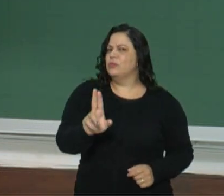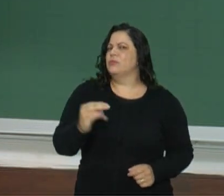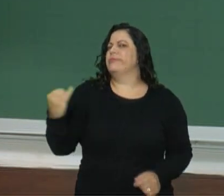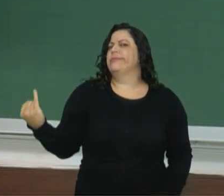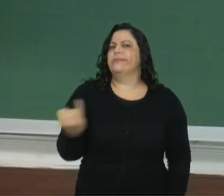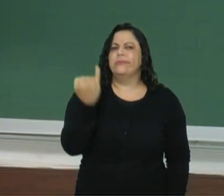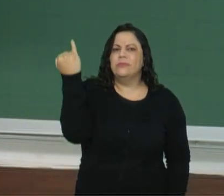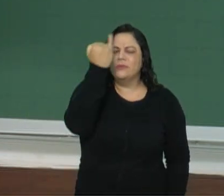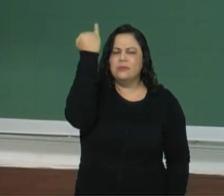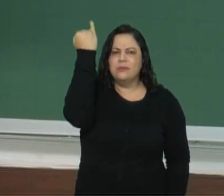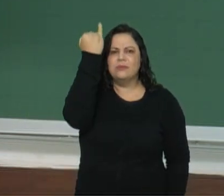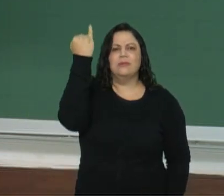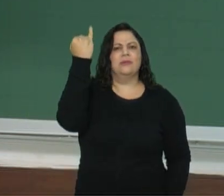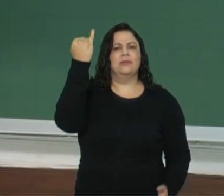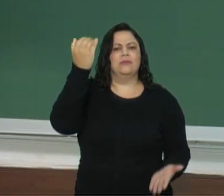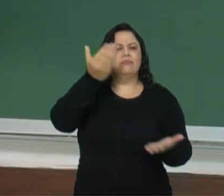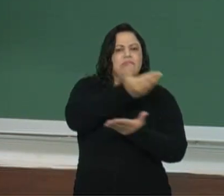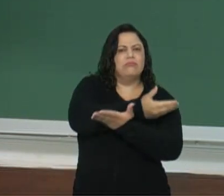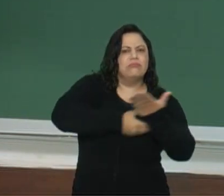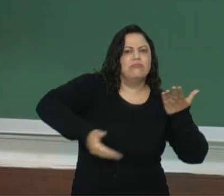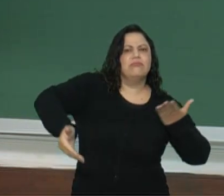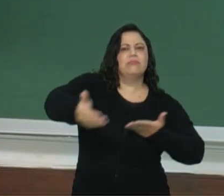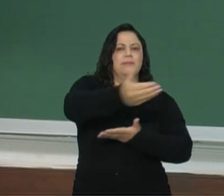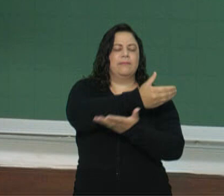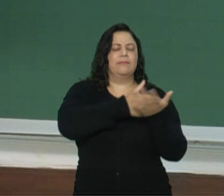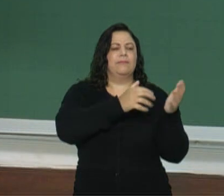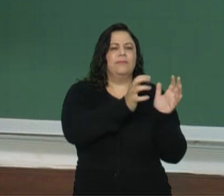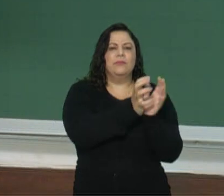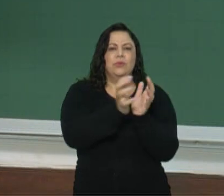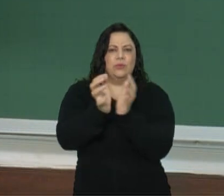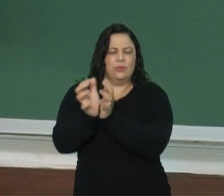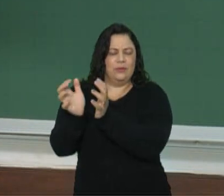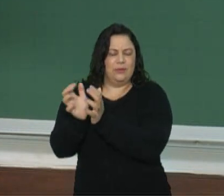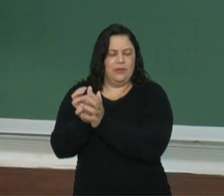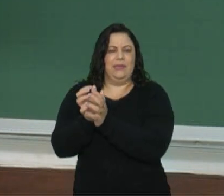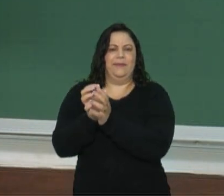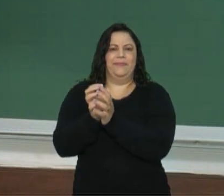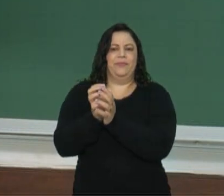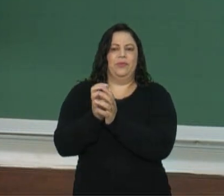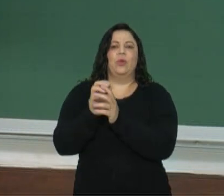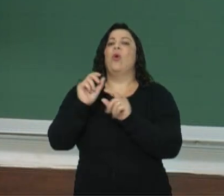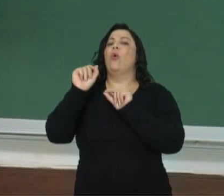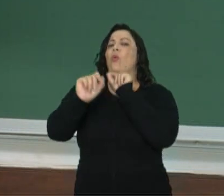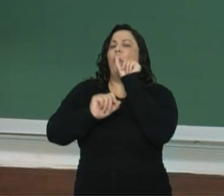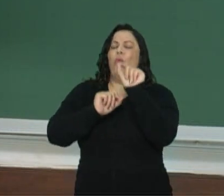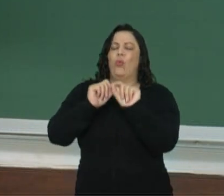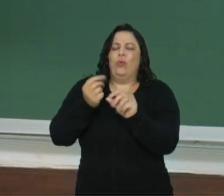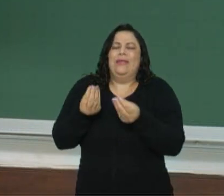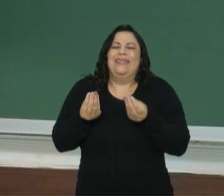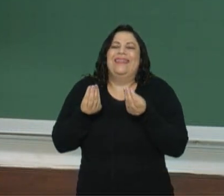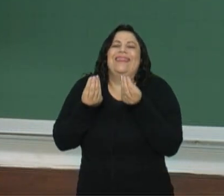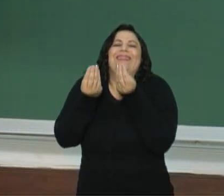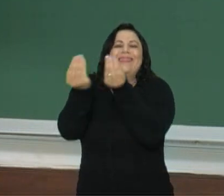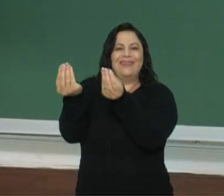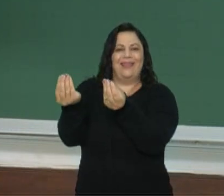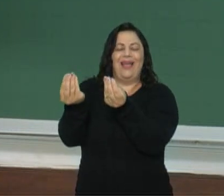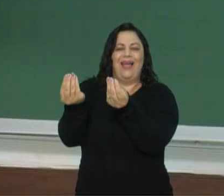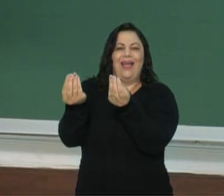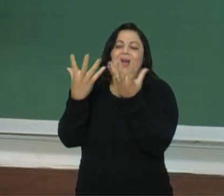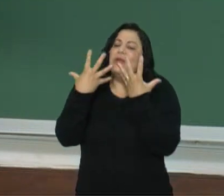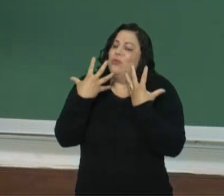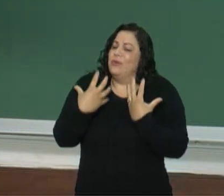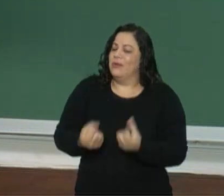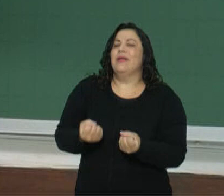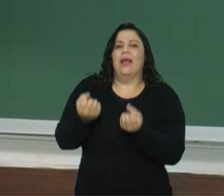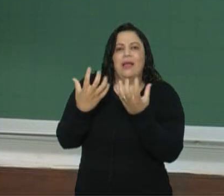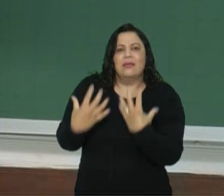indivíduo com a sua comunidade, daquele que faz a ação e daquele que recebe a ação. Tudo isso é um conjunto em